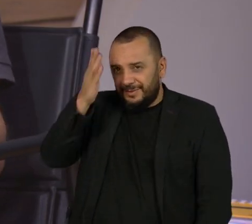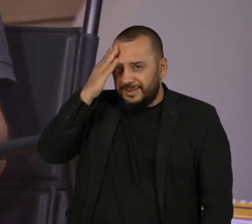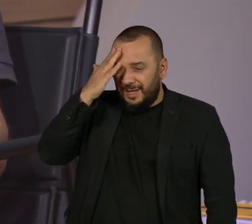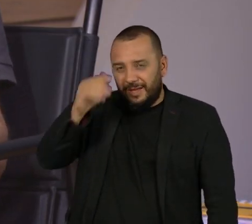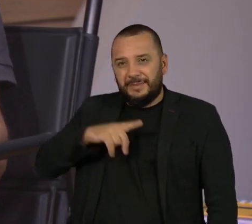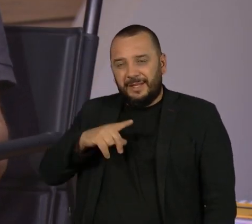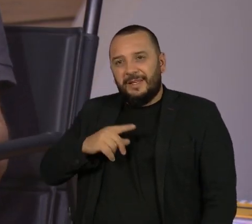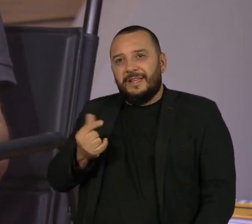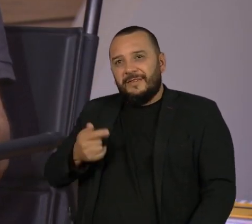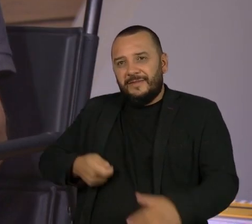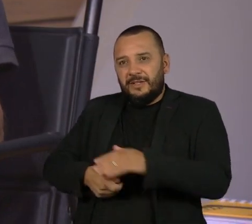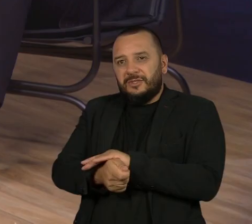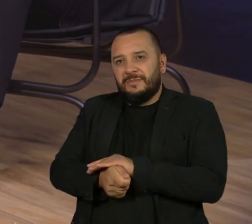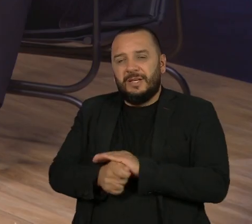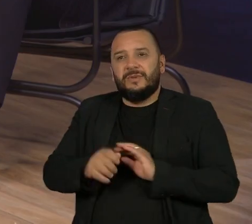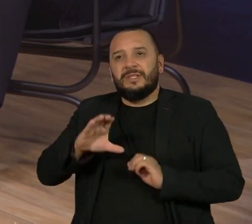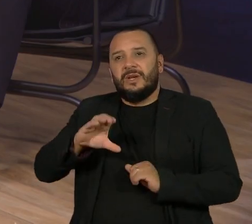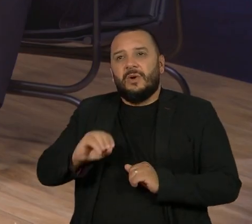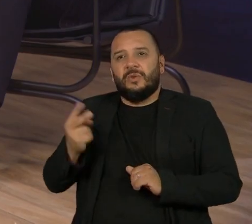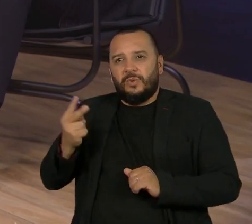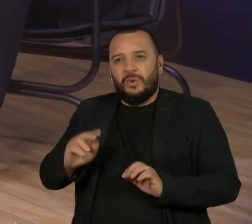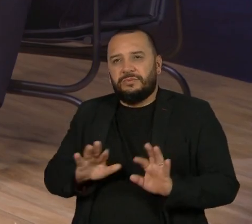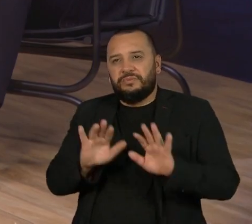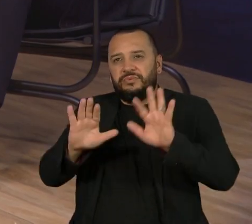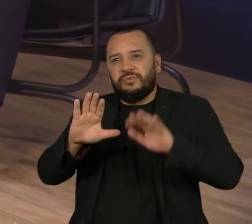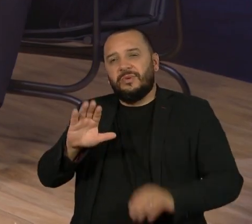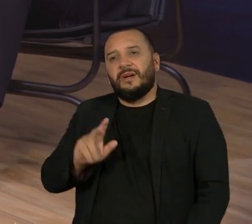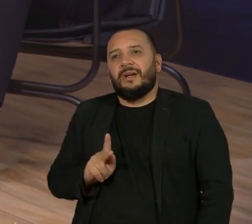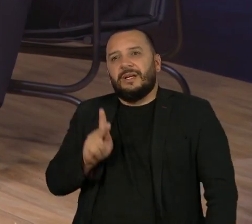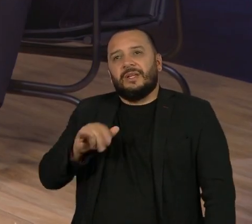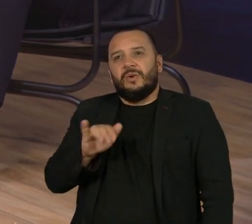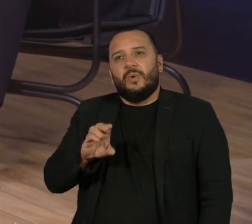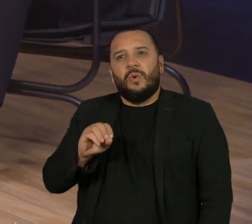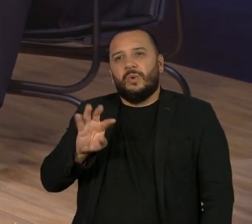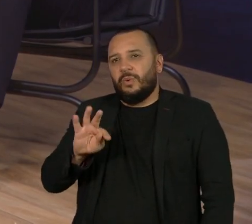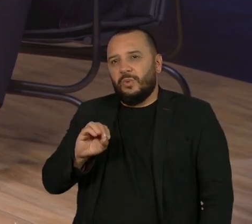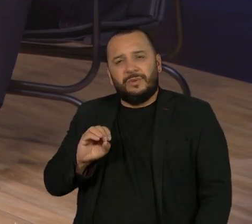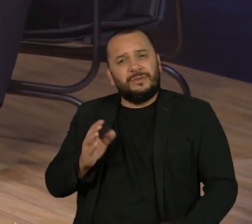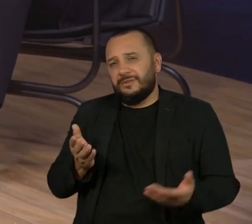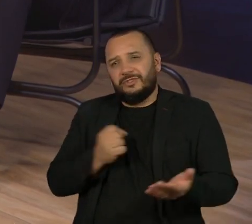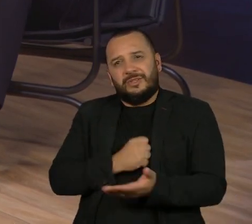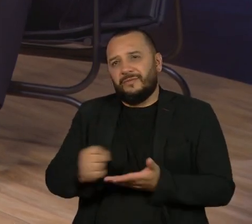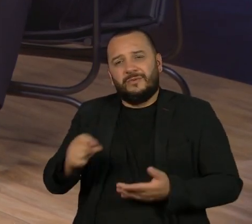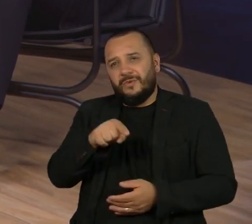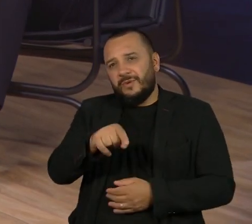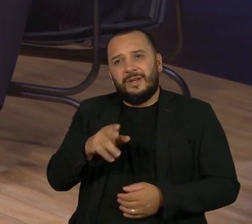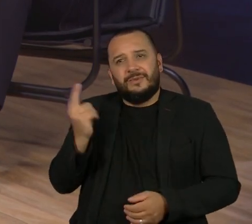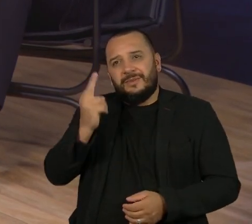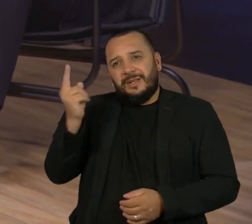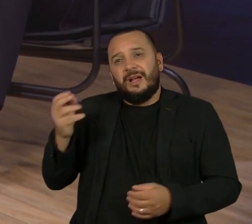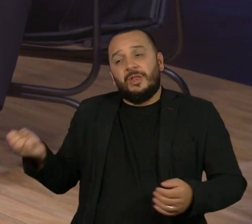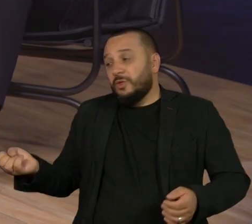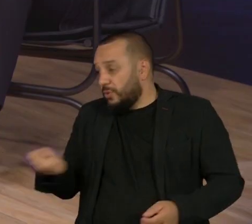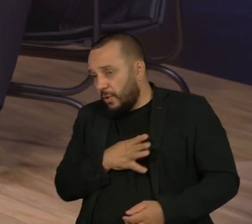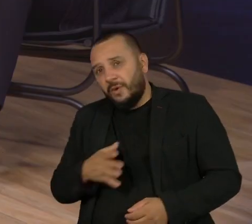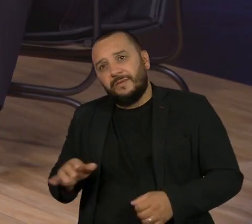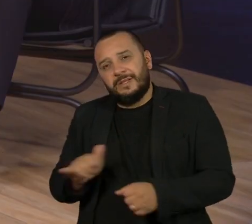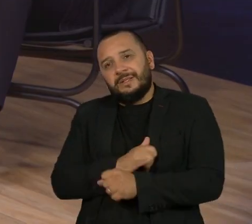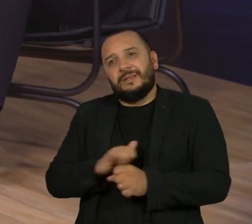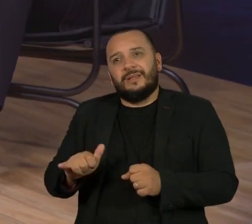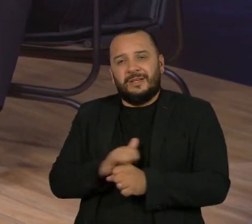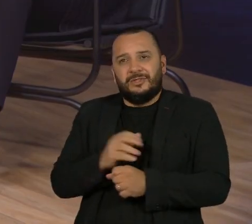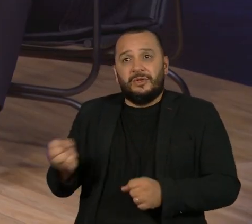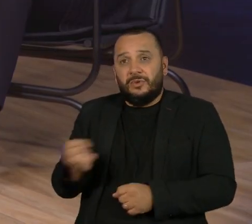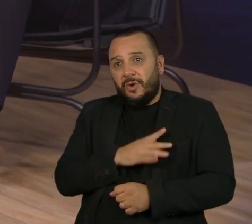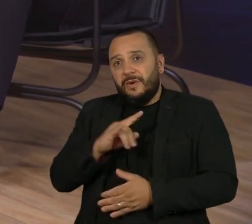de carbono de Quioto, não serve mais. Ele não tinha nada a ver com o que o mundo precisa hoje para fixar carbono. Nem a